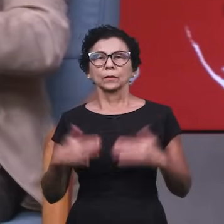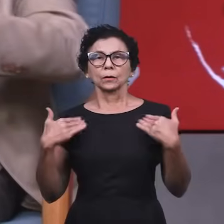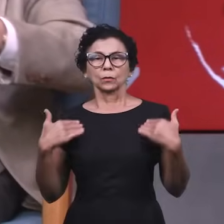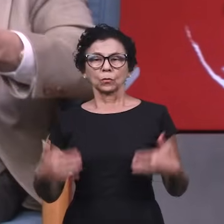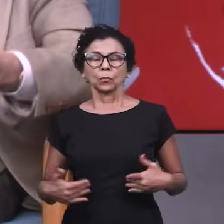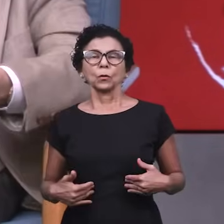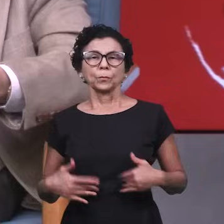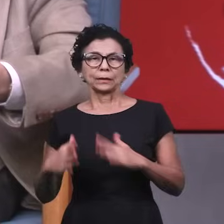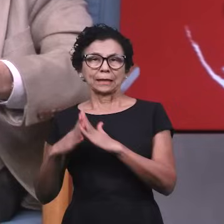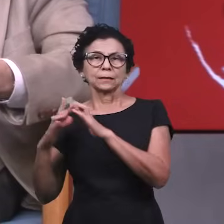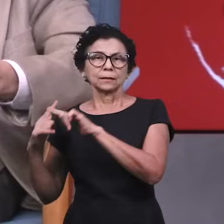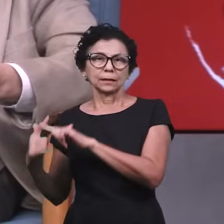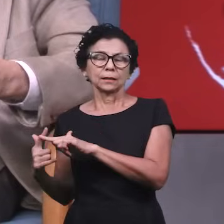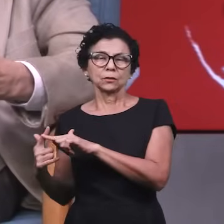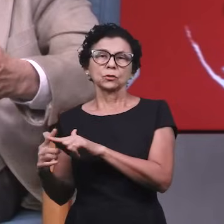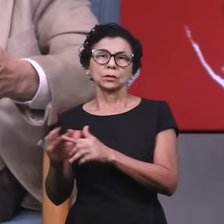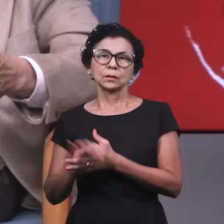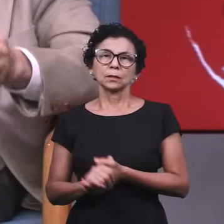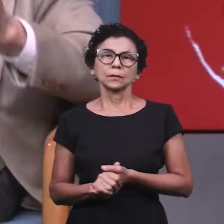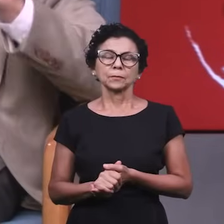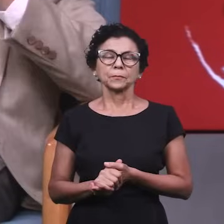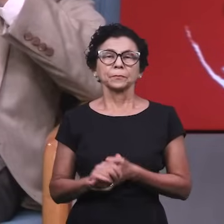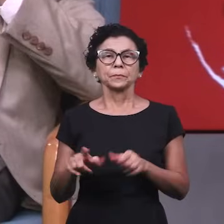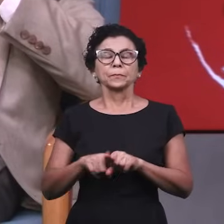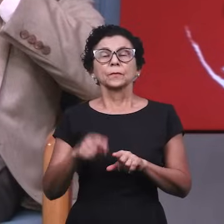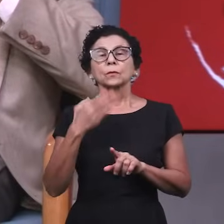né, e o corpo, mostrando